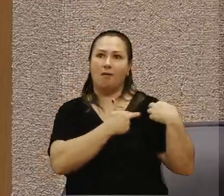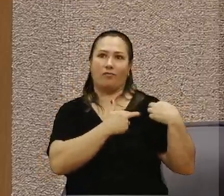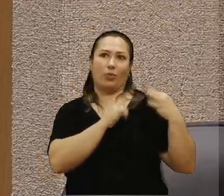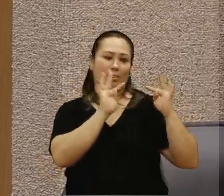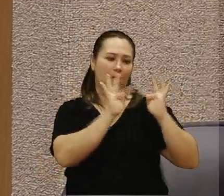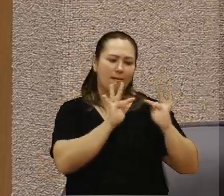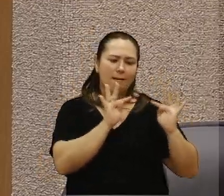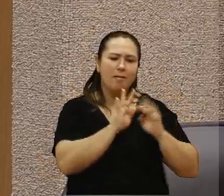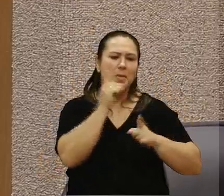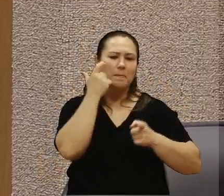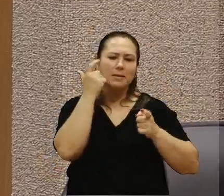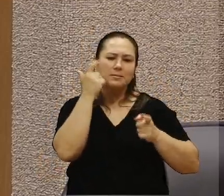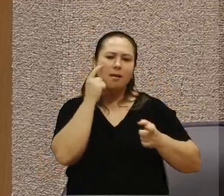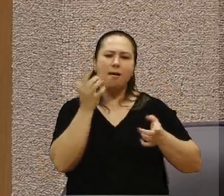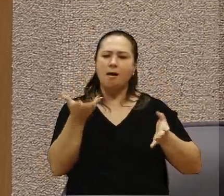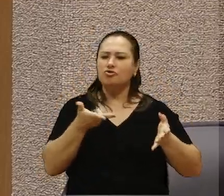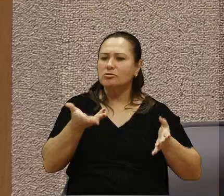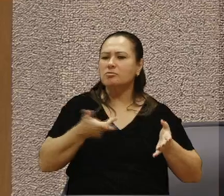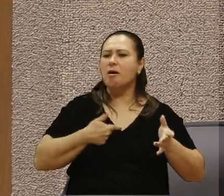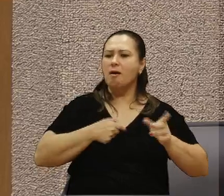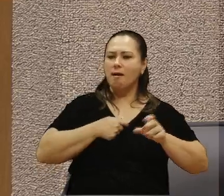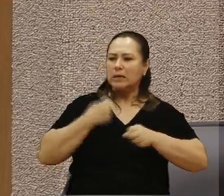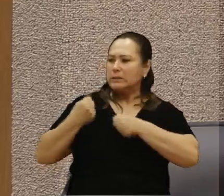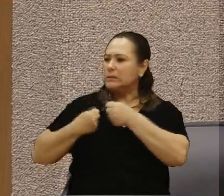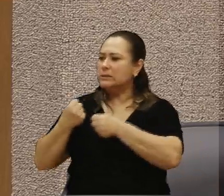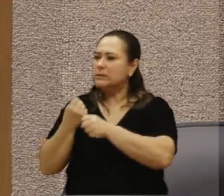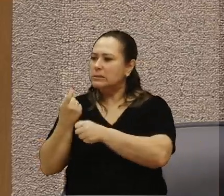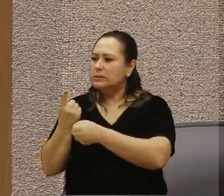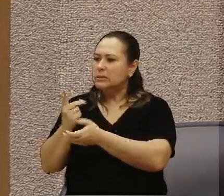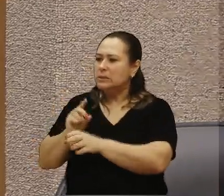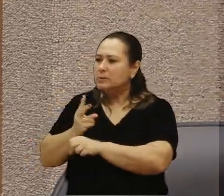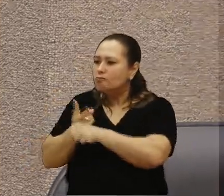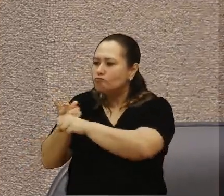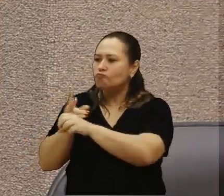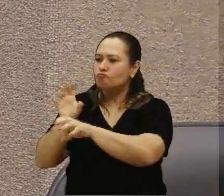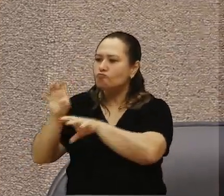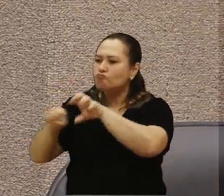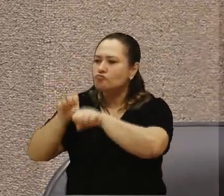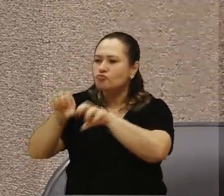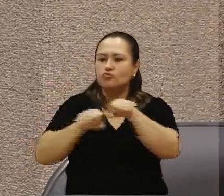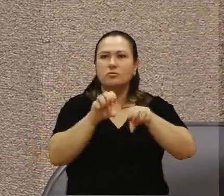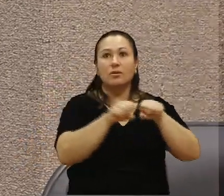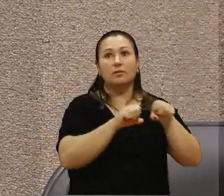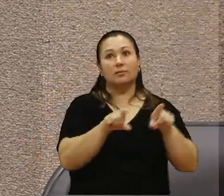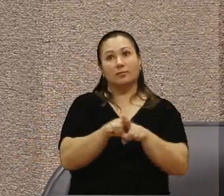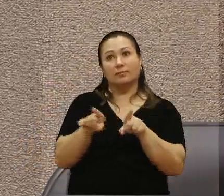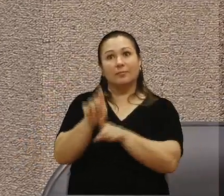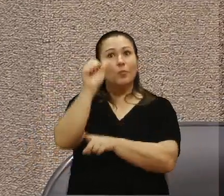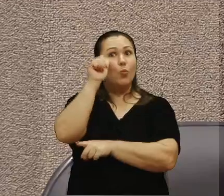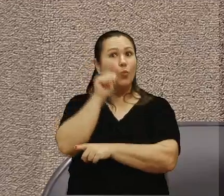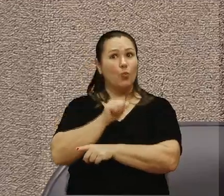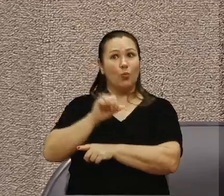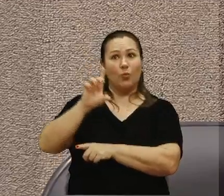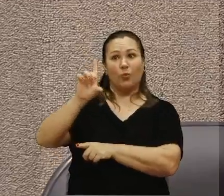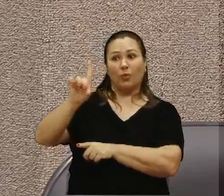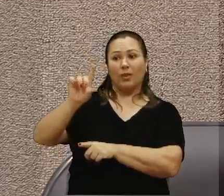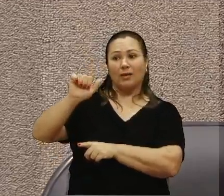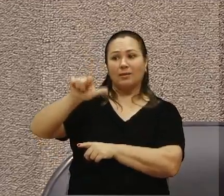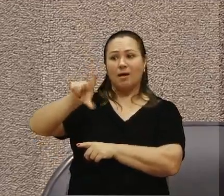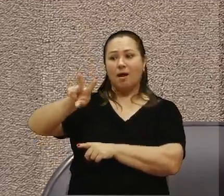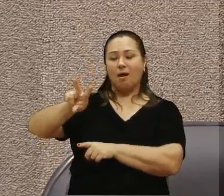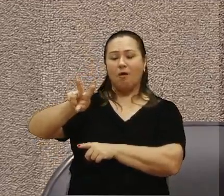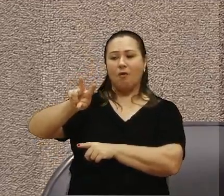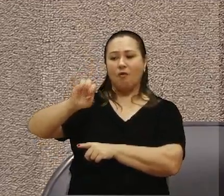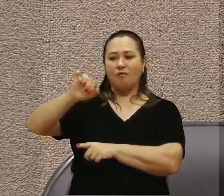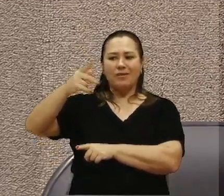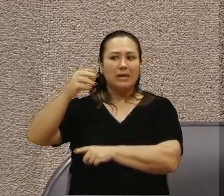que pensaram, que agilizaram, que correram atrás. E que a Dalvinha não desistiu. Lideranças como a